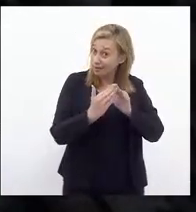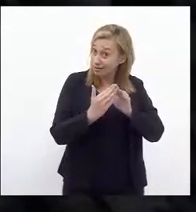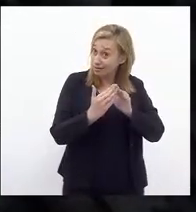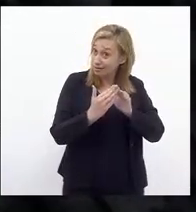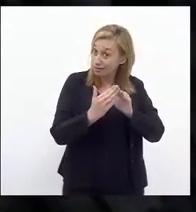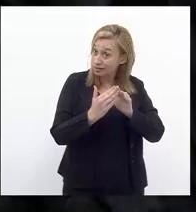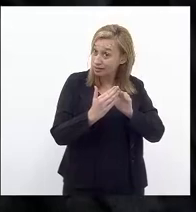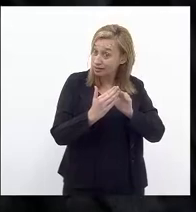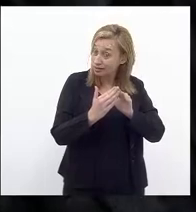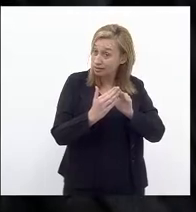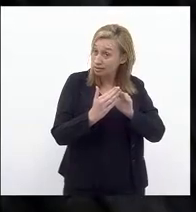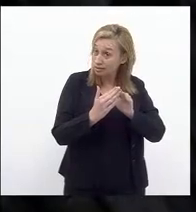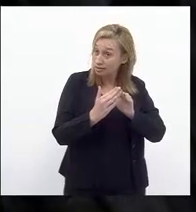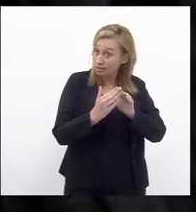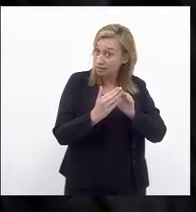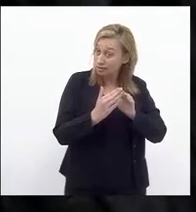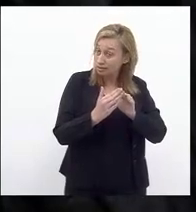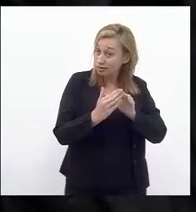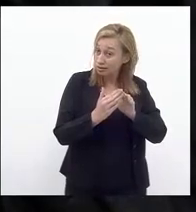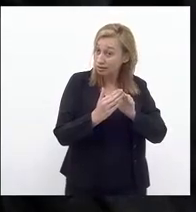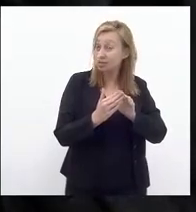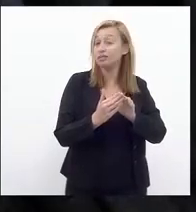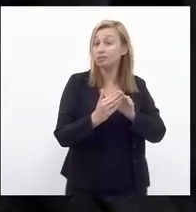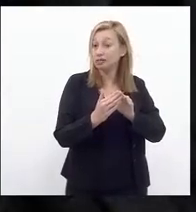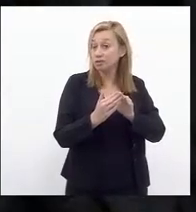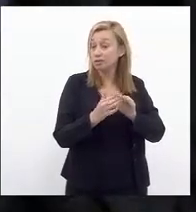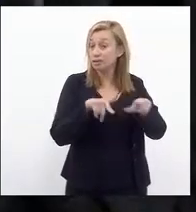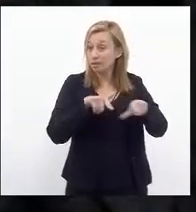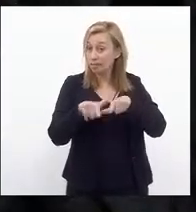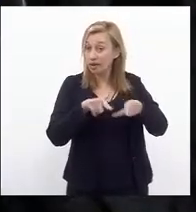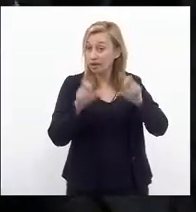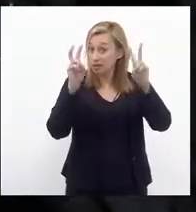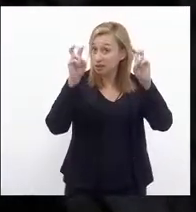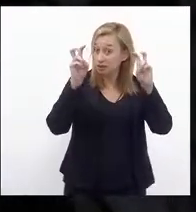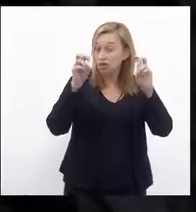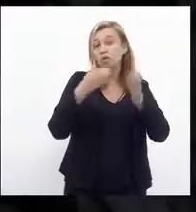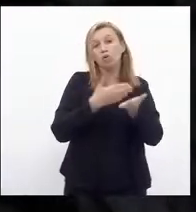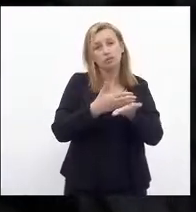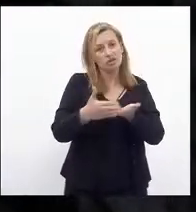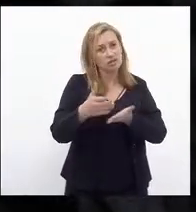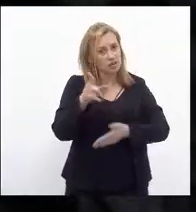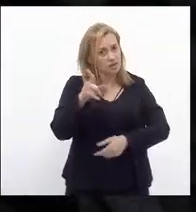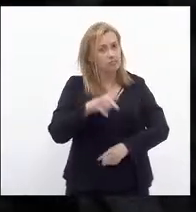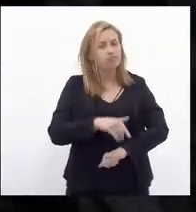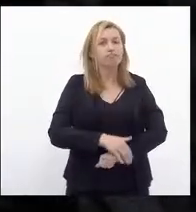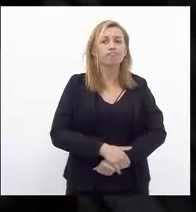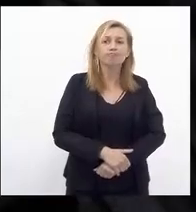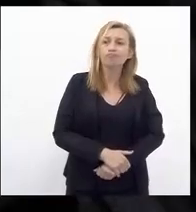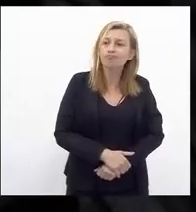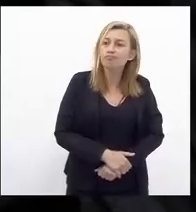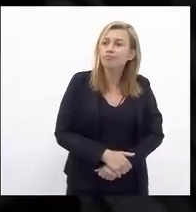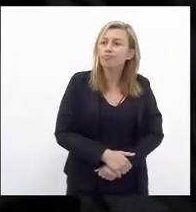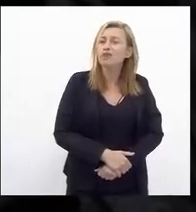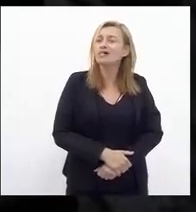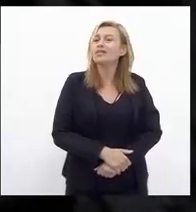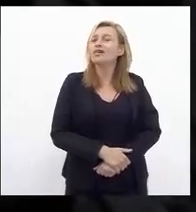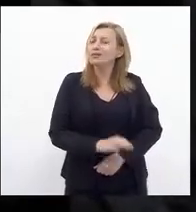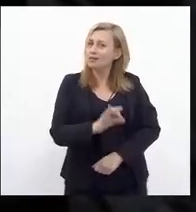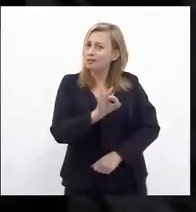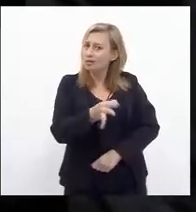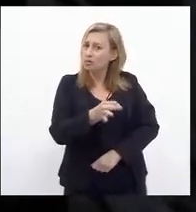tinha tratado esta matéria comecei por aí E é